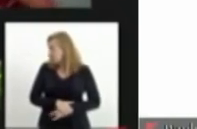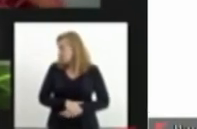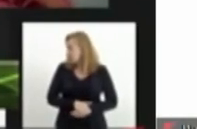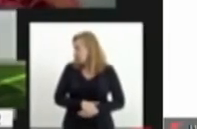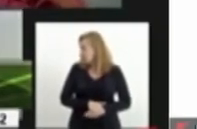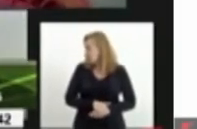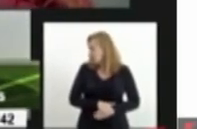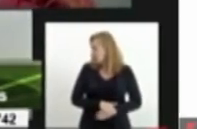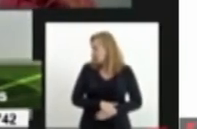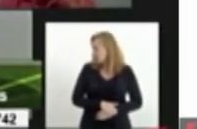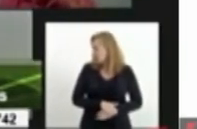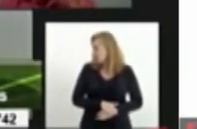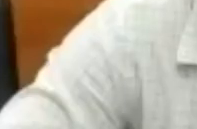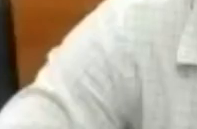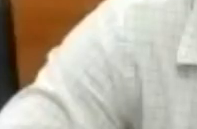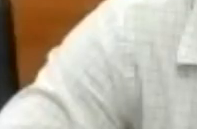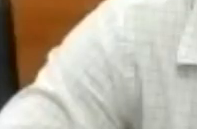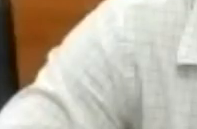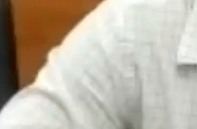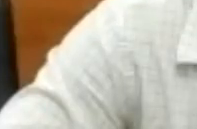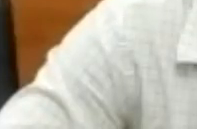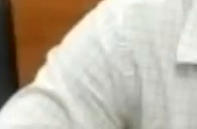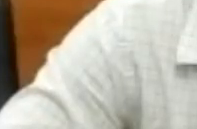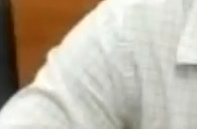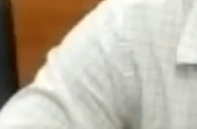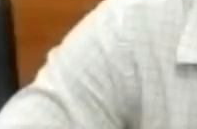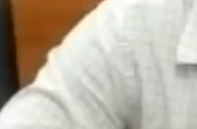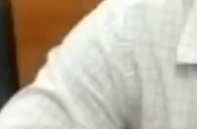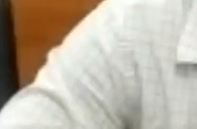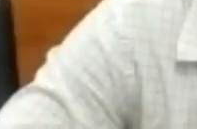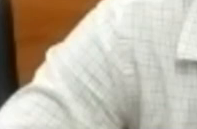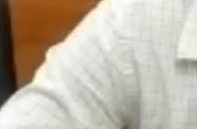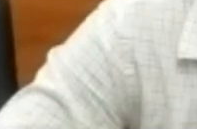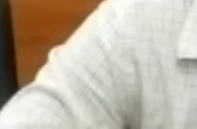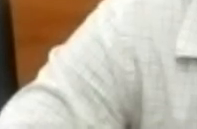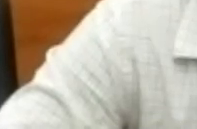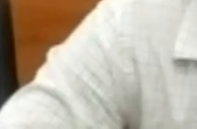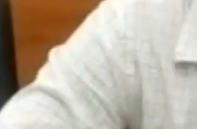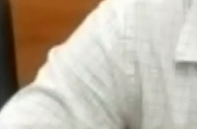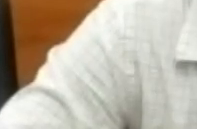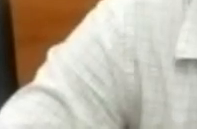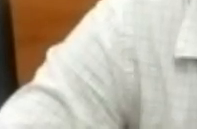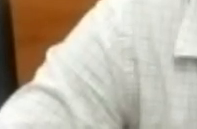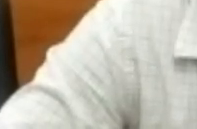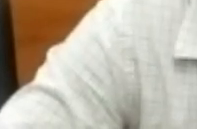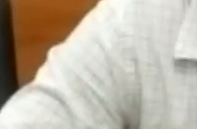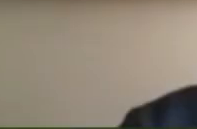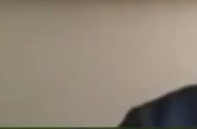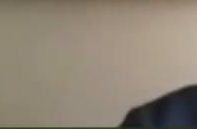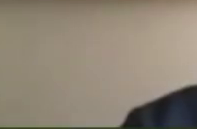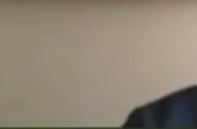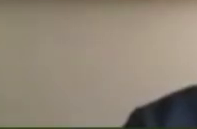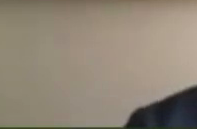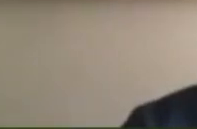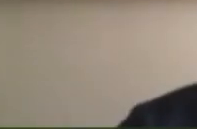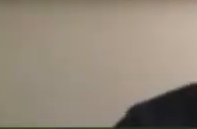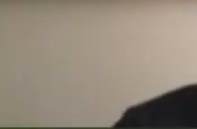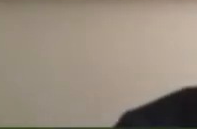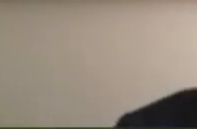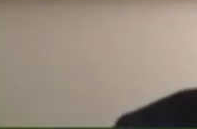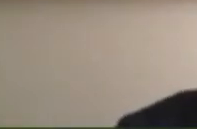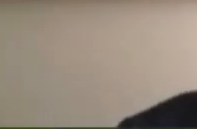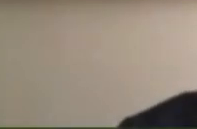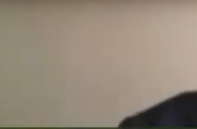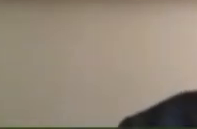e Secretaria de Fazenda para se tentar chegar a um denominador comum sobre o tema. Na próxima